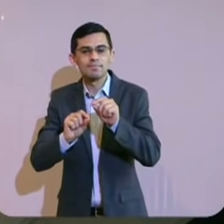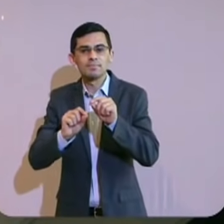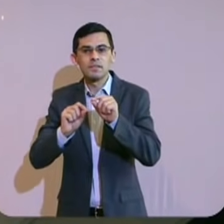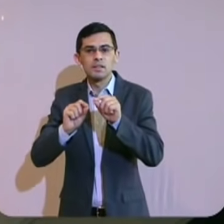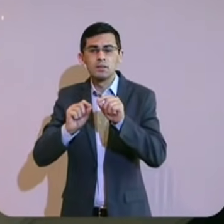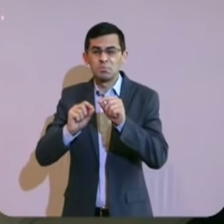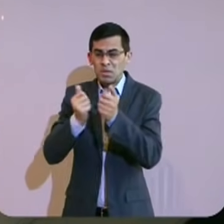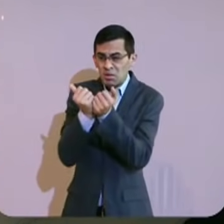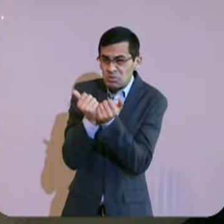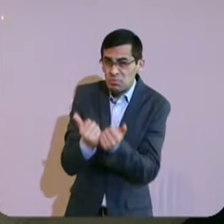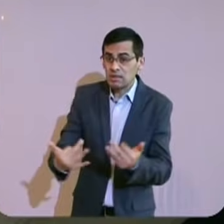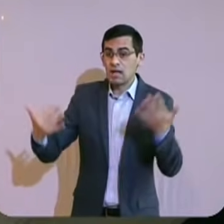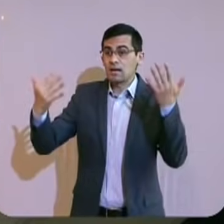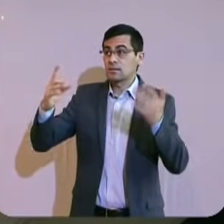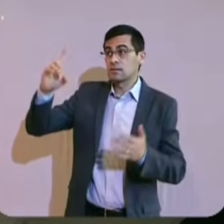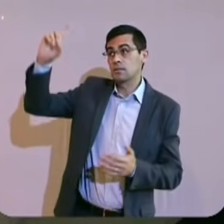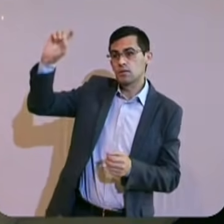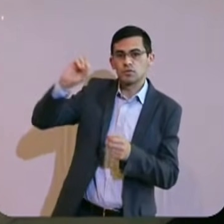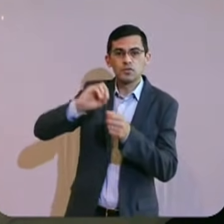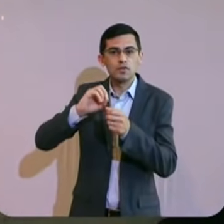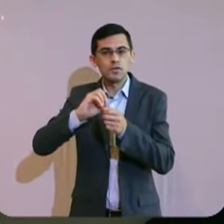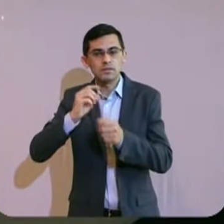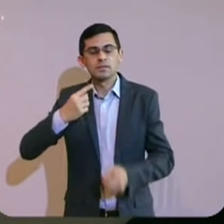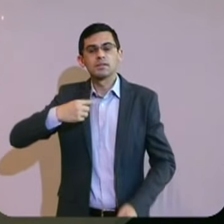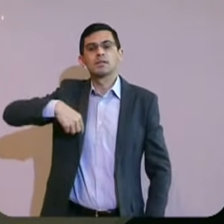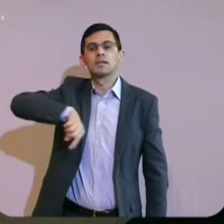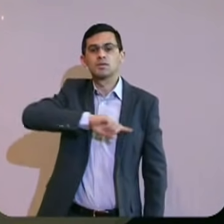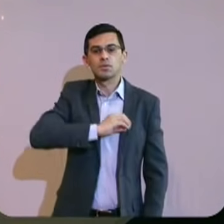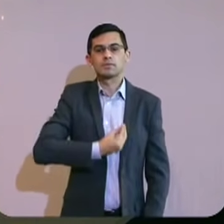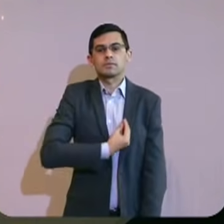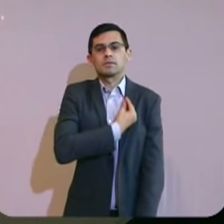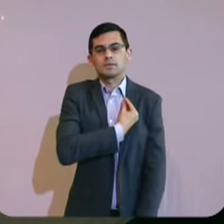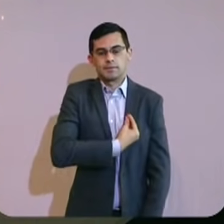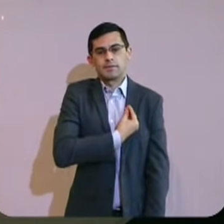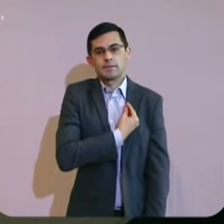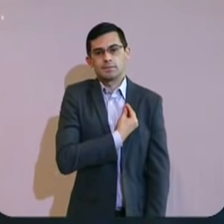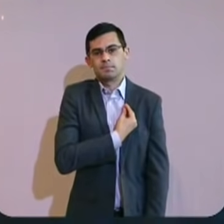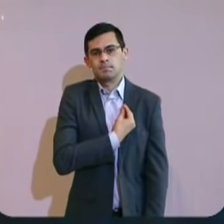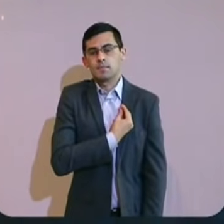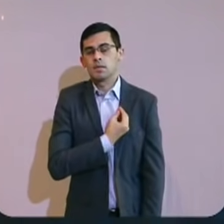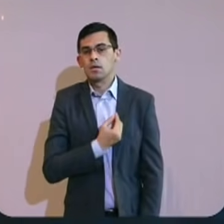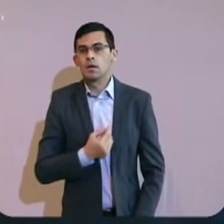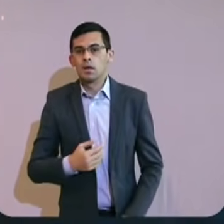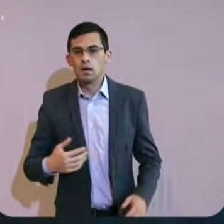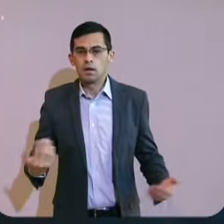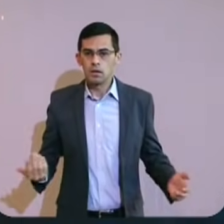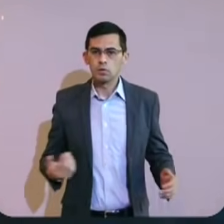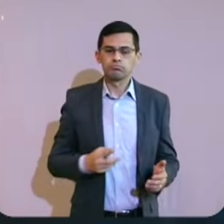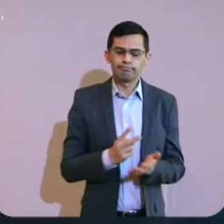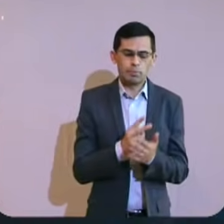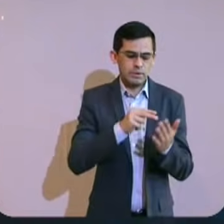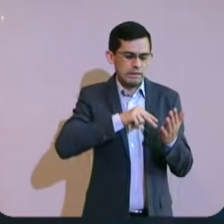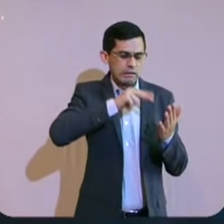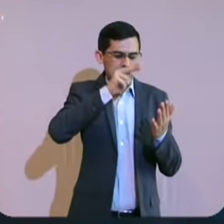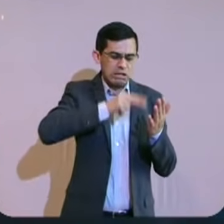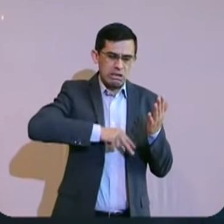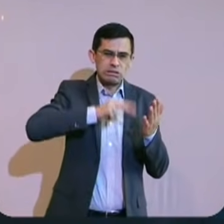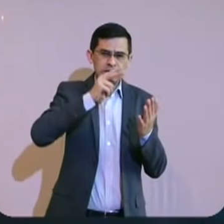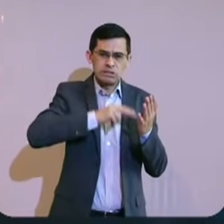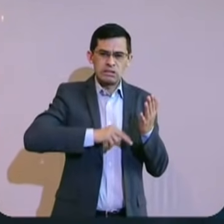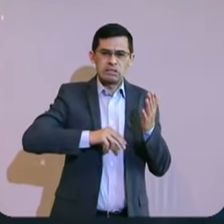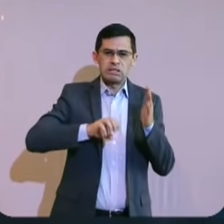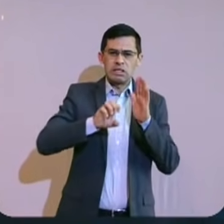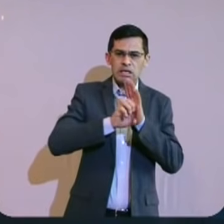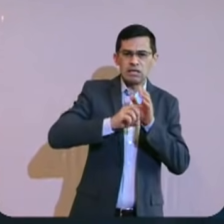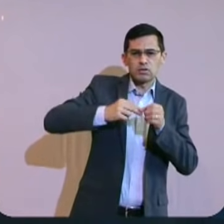para os milagres que o Senhor vai fazer nas nossas vidas. É interessante que quando eu releio os livros lá de